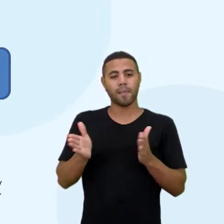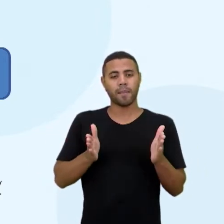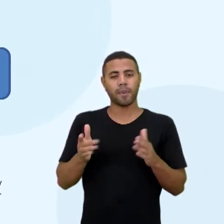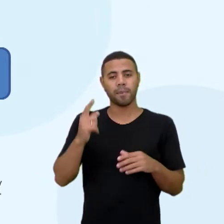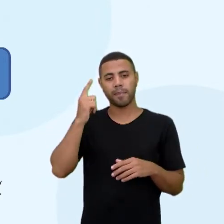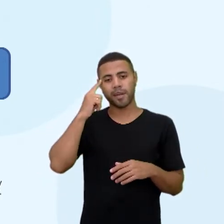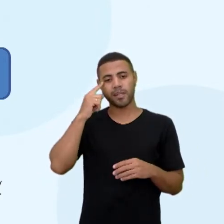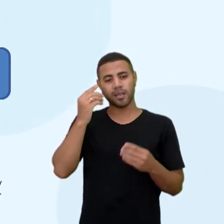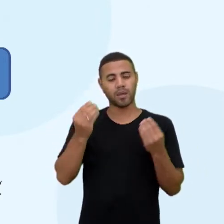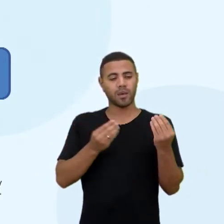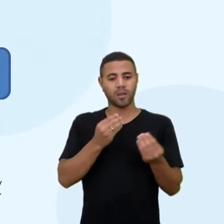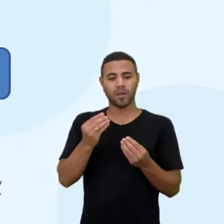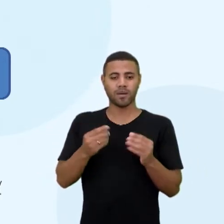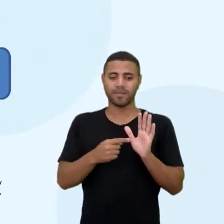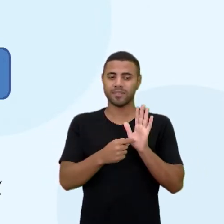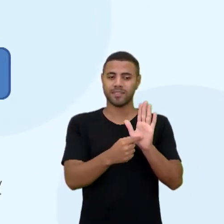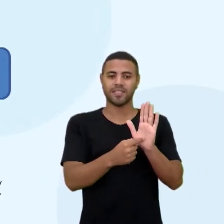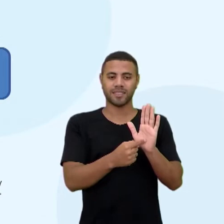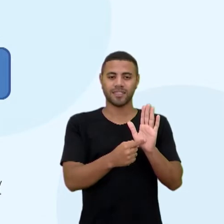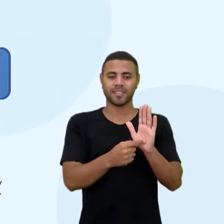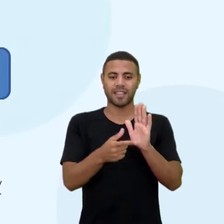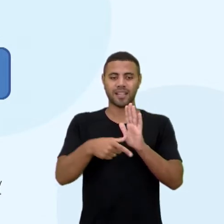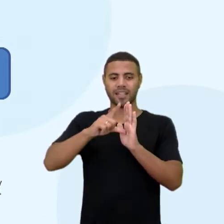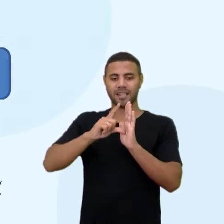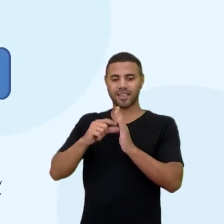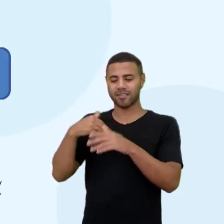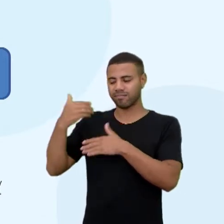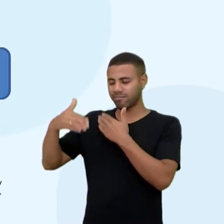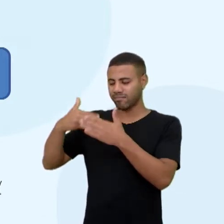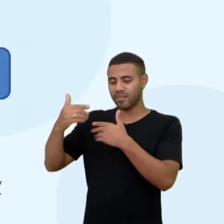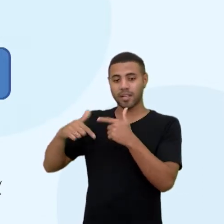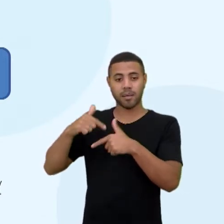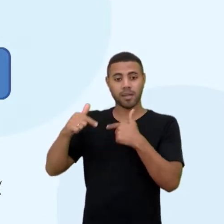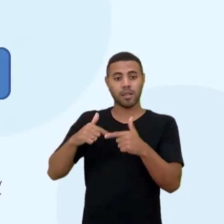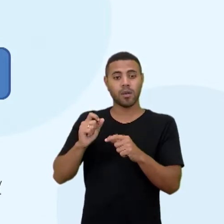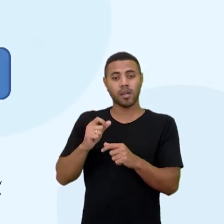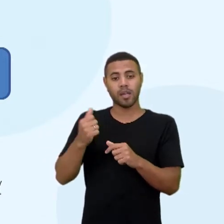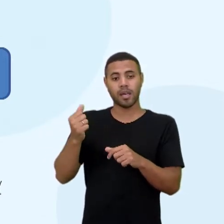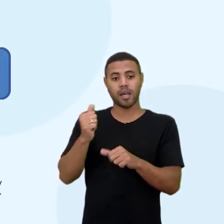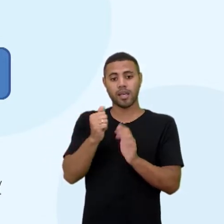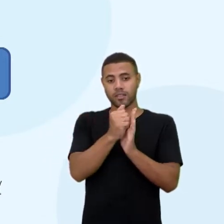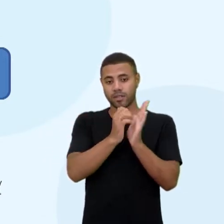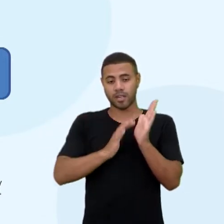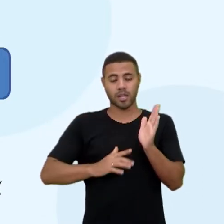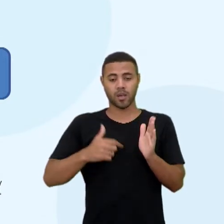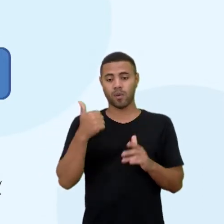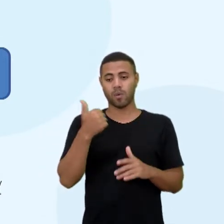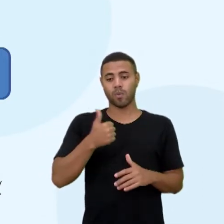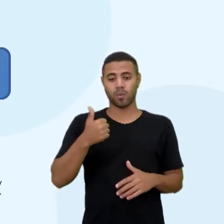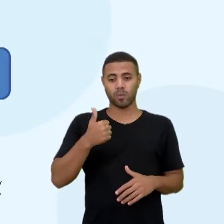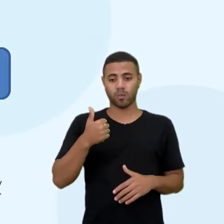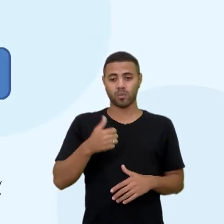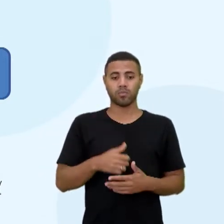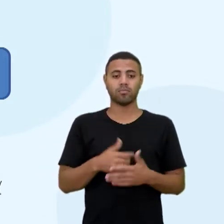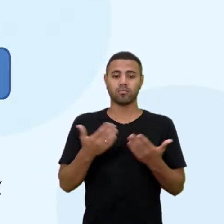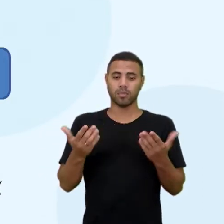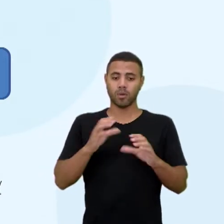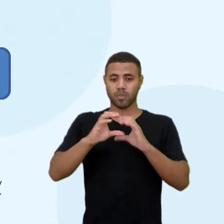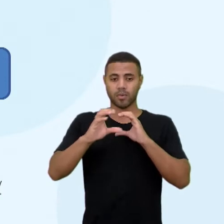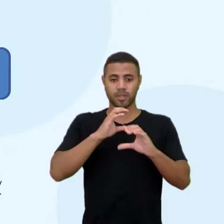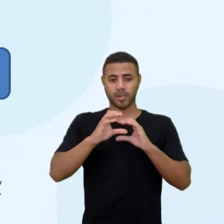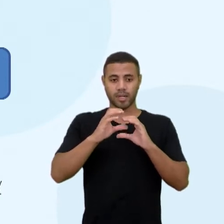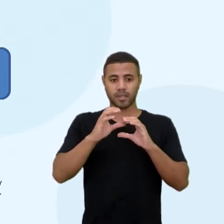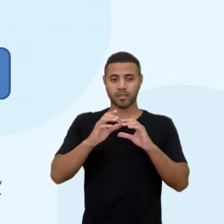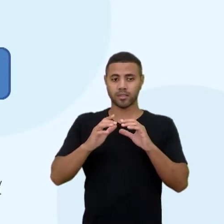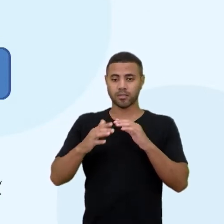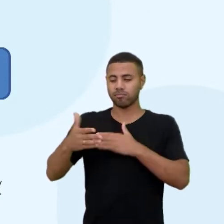o caminho que nós construímos desde o começo da nossa atividade 1. Olha só, nós temos lá comunicação intrapessoal, nós